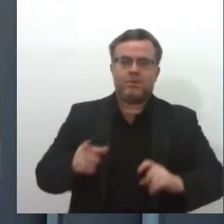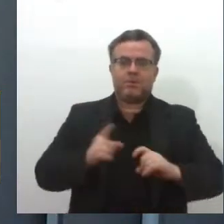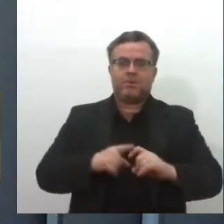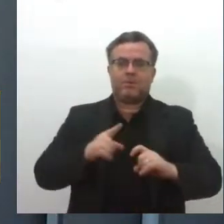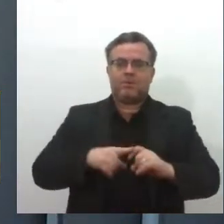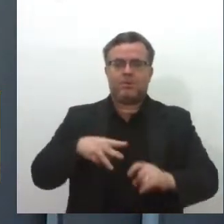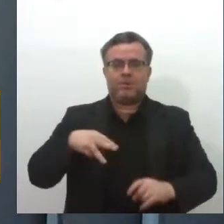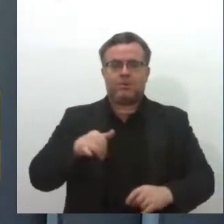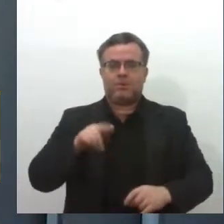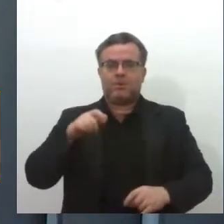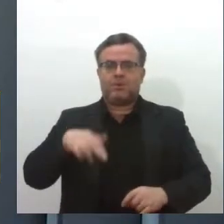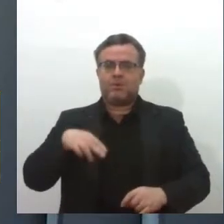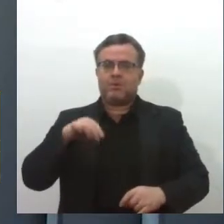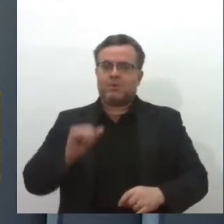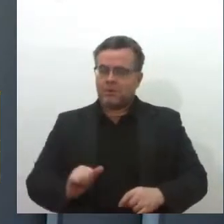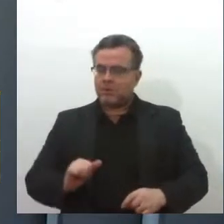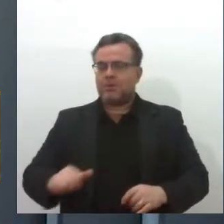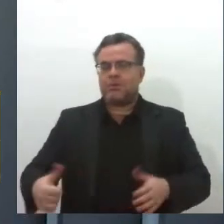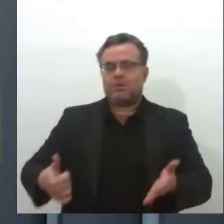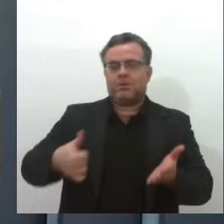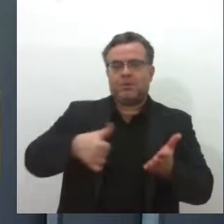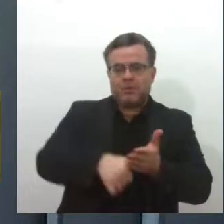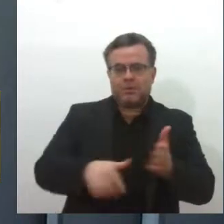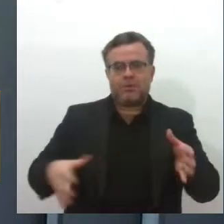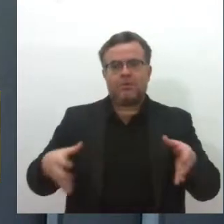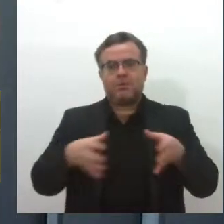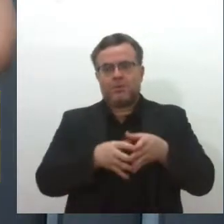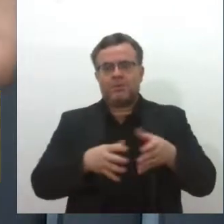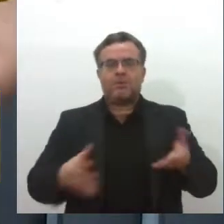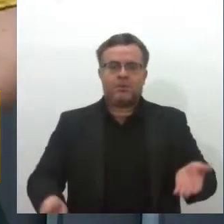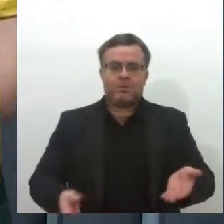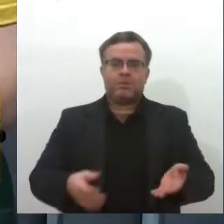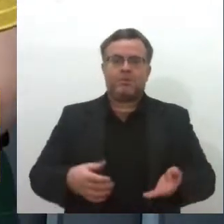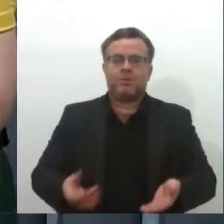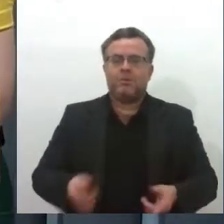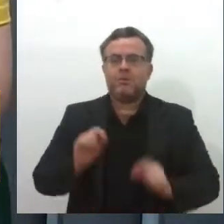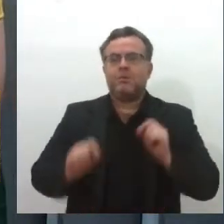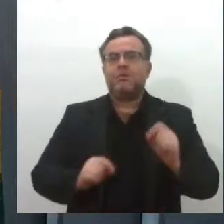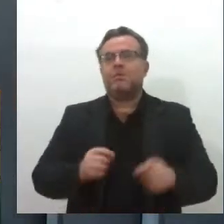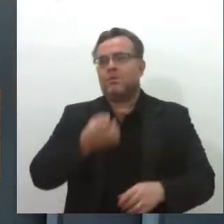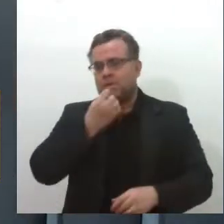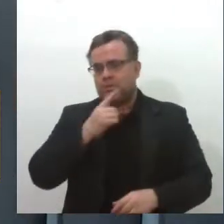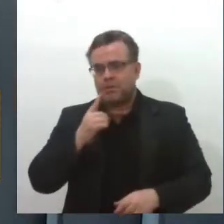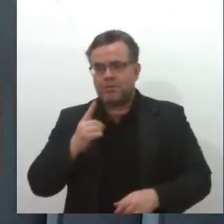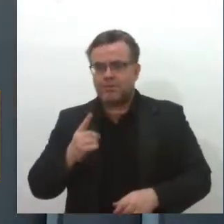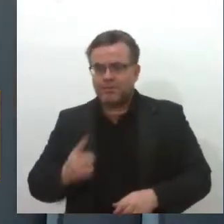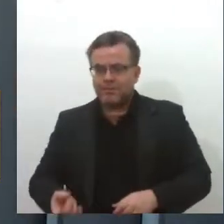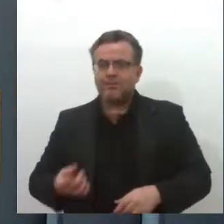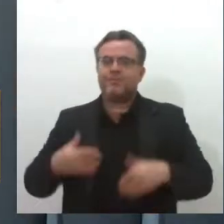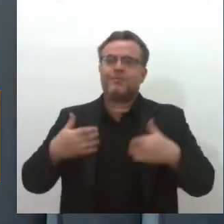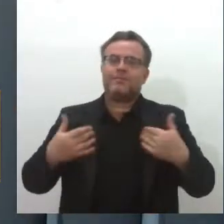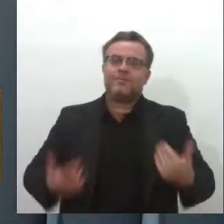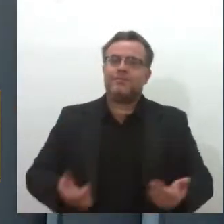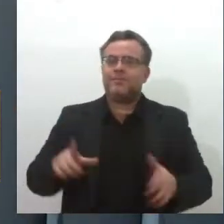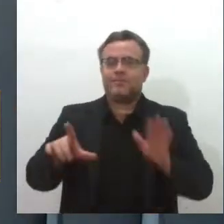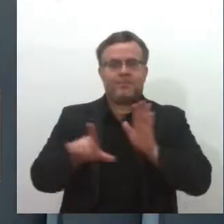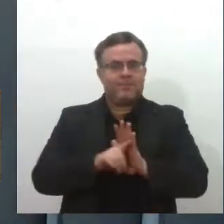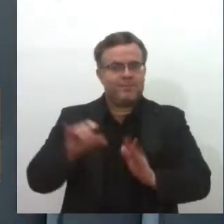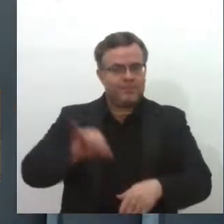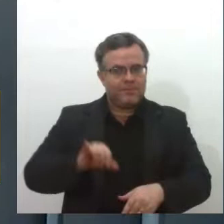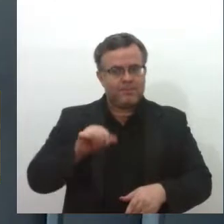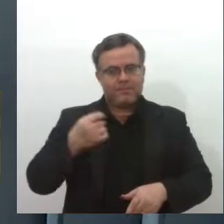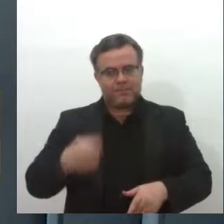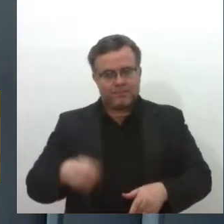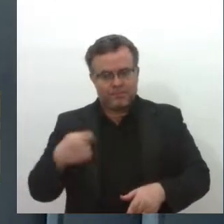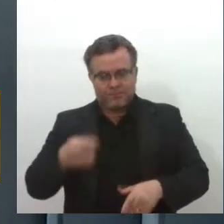Magna Roriz, que é membro da Sociedade Brasileira de Endocrinologia. Bom dia, doutora. Realmente essa lei é importante, esse atendimento precisa